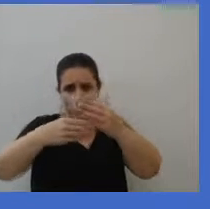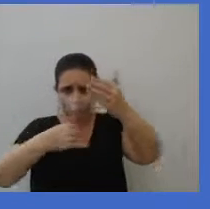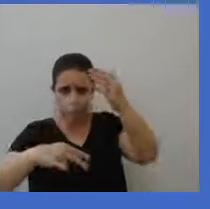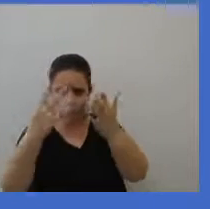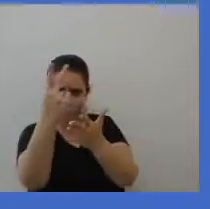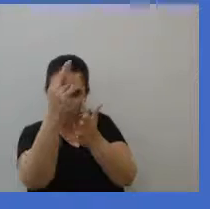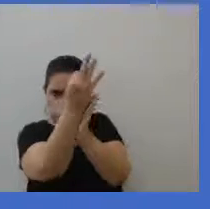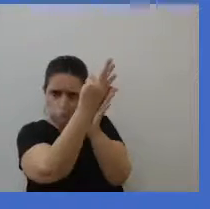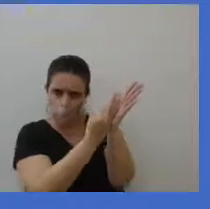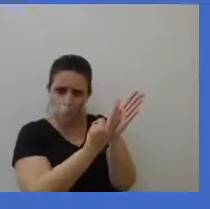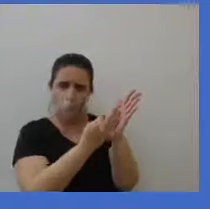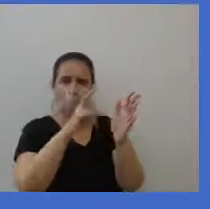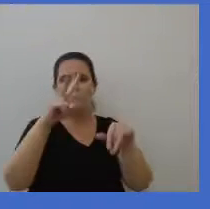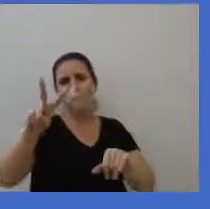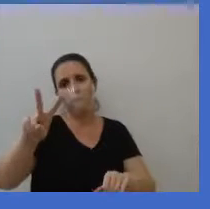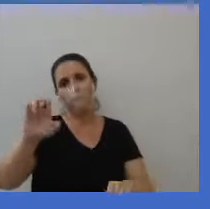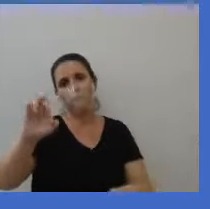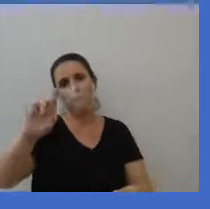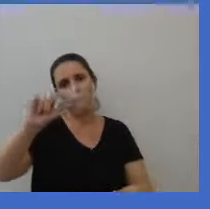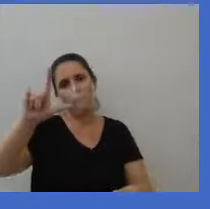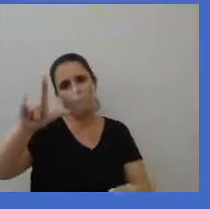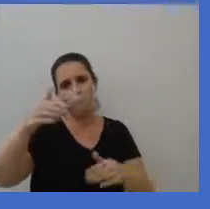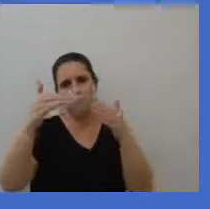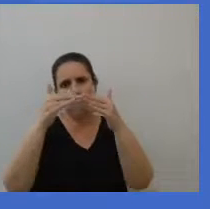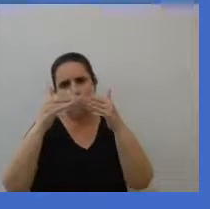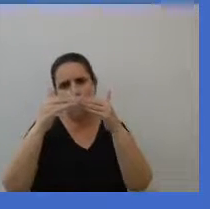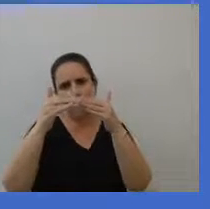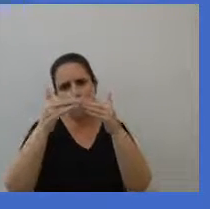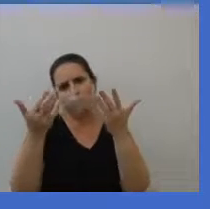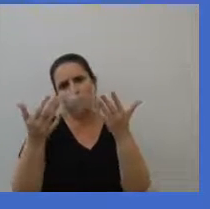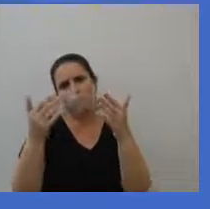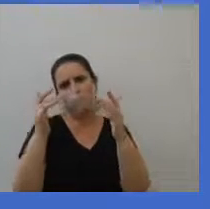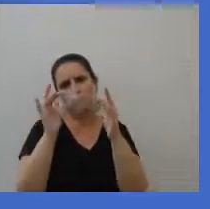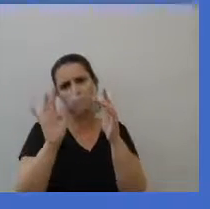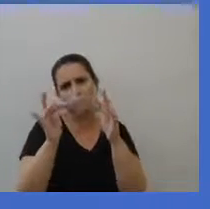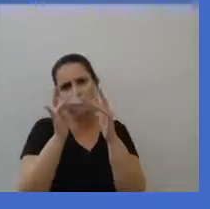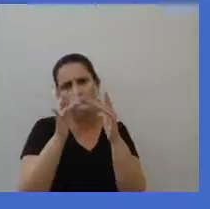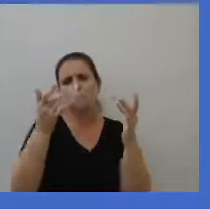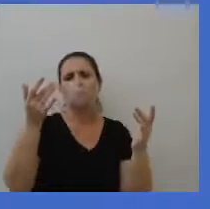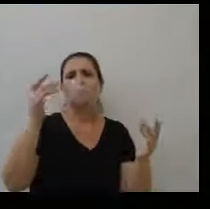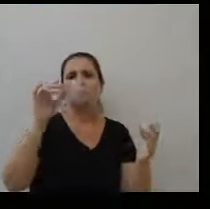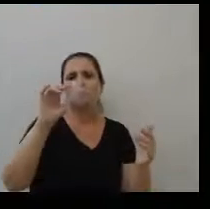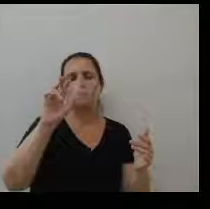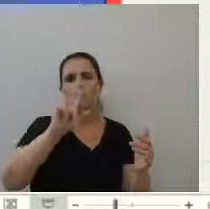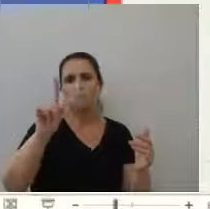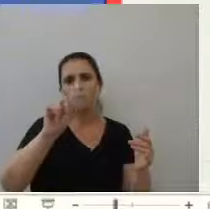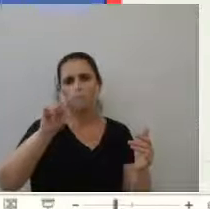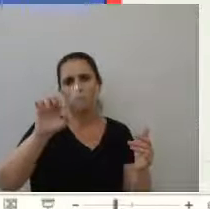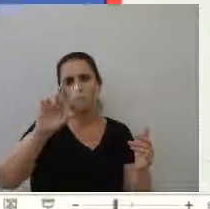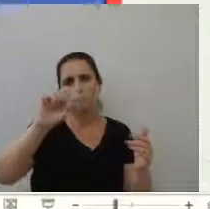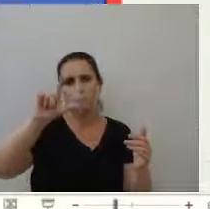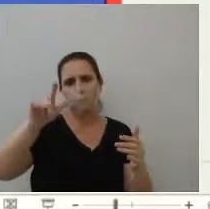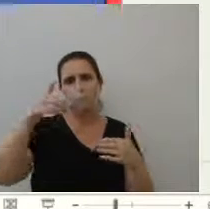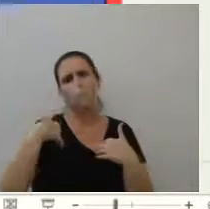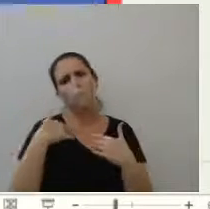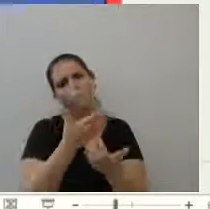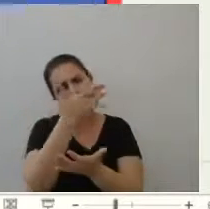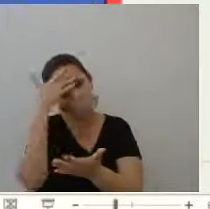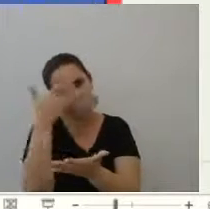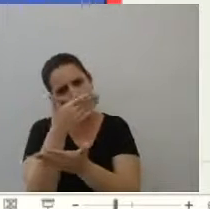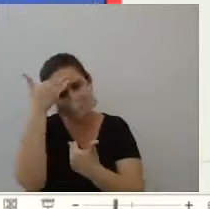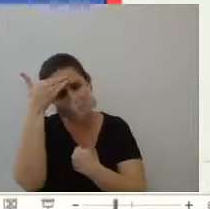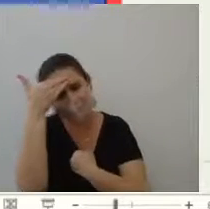rapaz e diz, você é um insolente. Ele pensa, não é? Ele pensa, veja o balãozinho, é de pensamento, ele